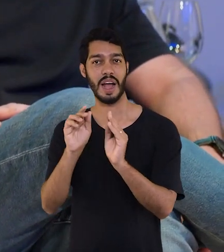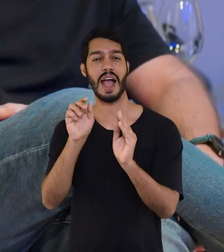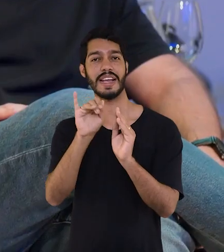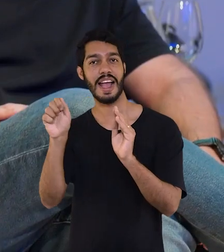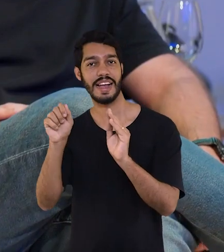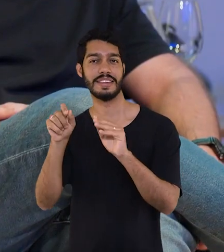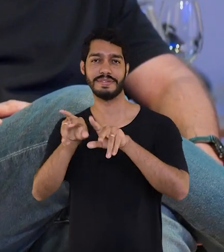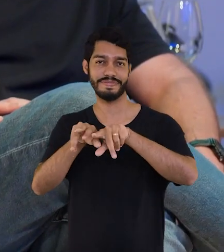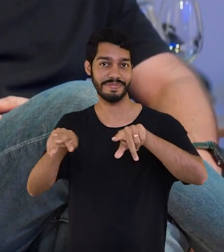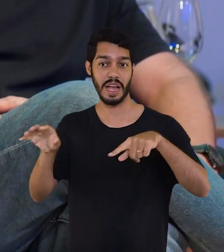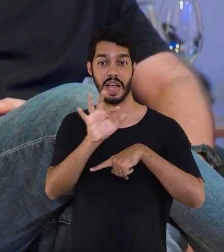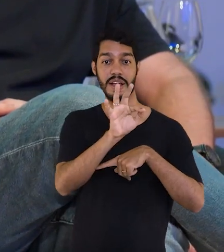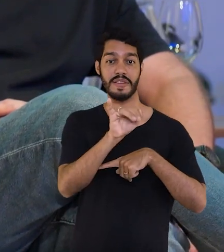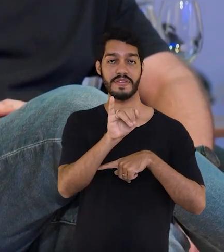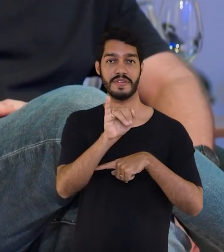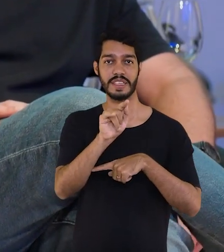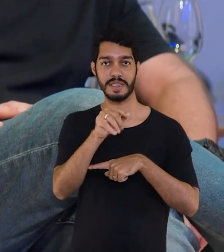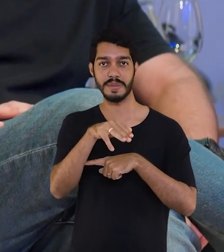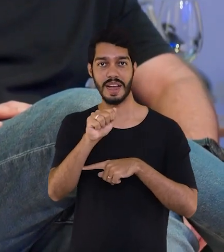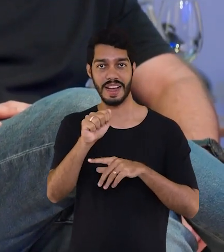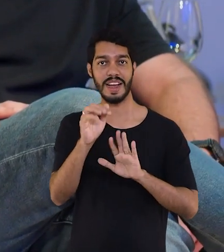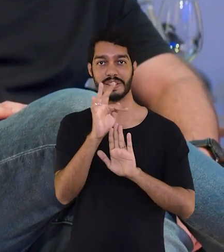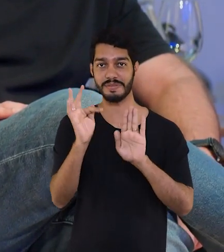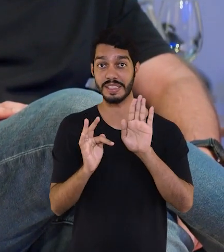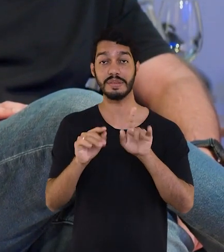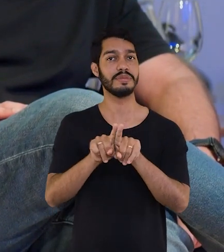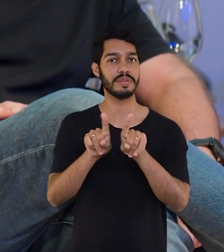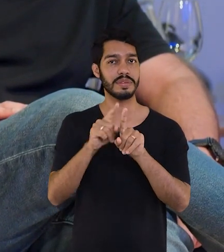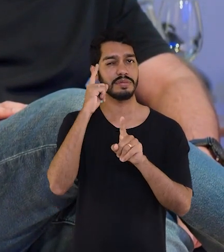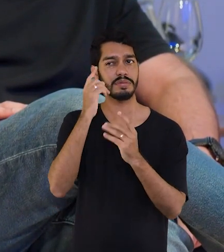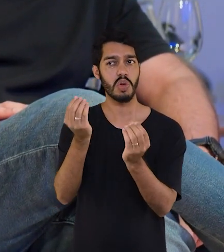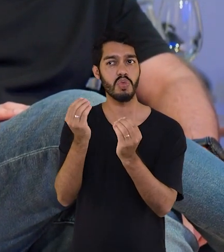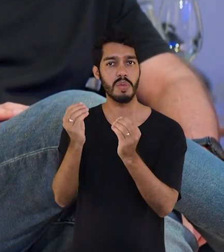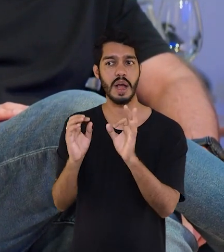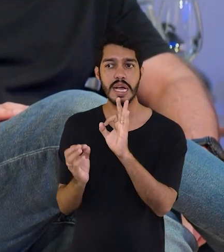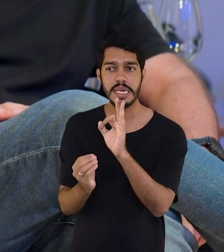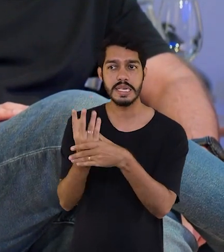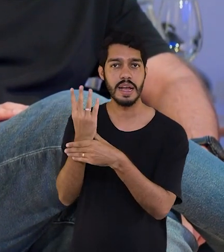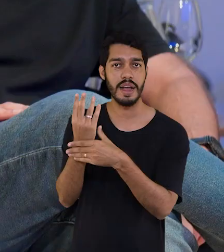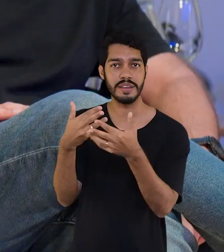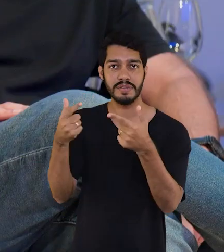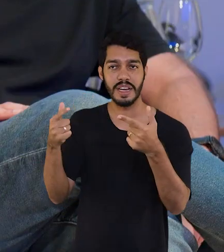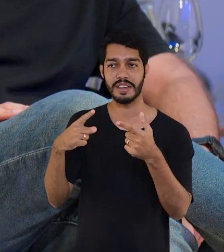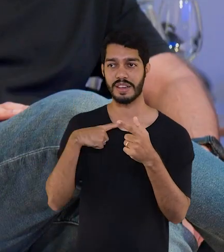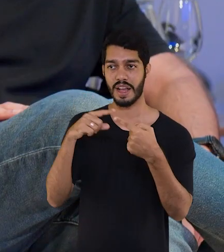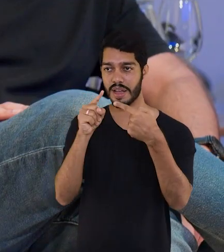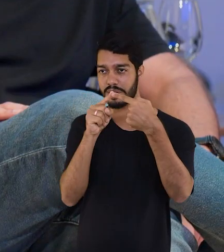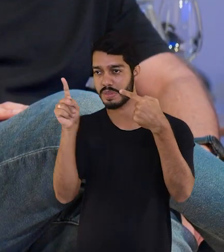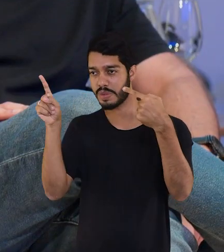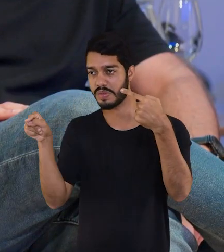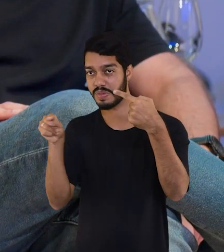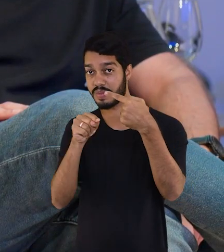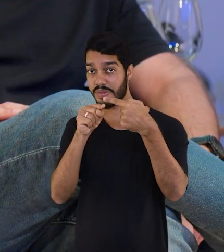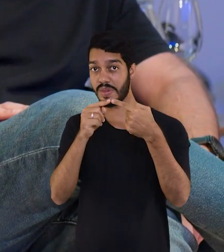forte, mais voltado para a parte de design gráfico para os desenvolvedores, né? Então, essa parte de criar ali um retângulo, digamos assim, o desenvolvedor usar aquele código